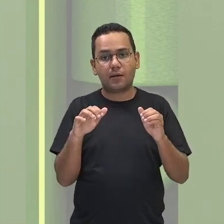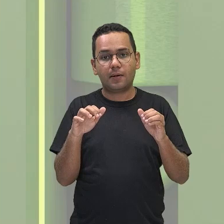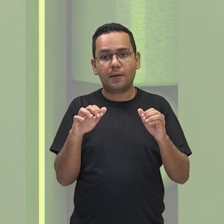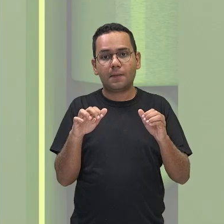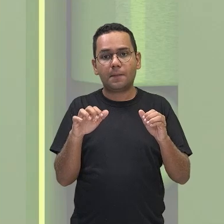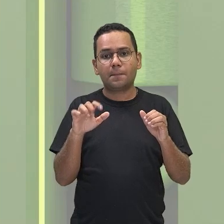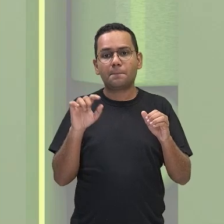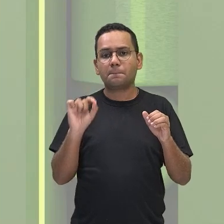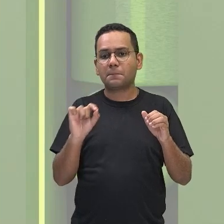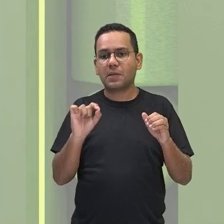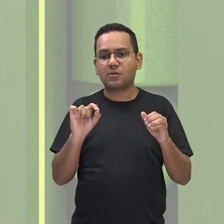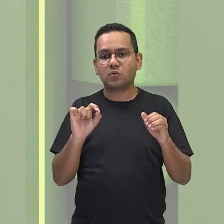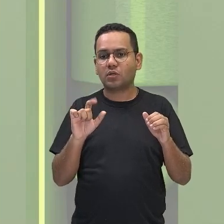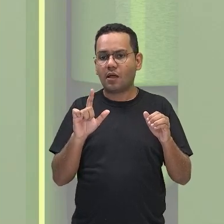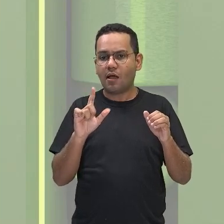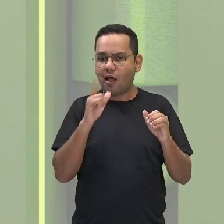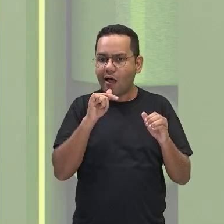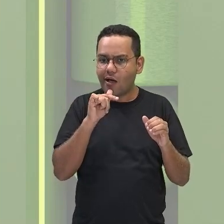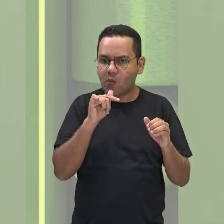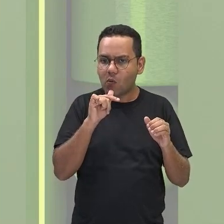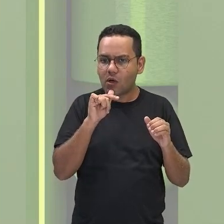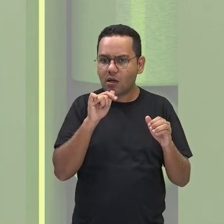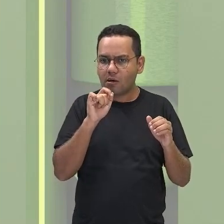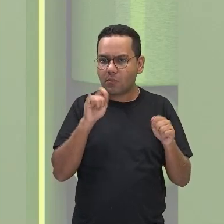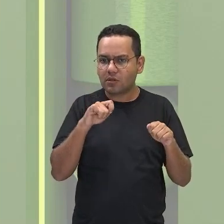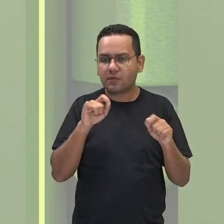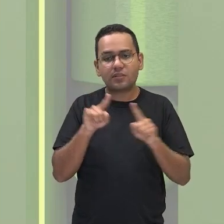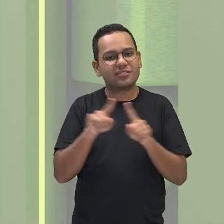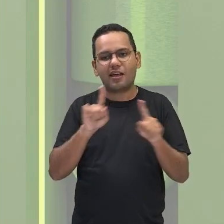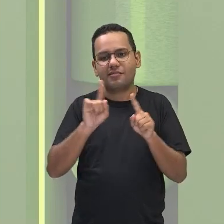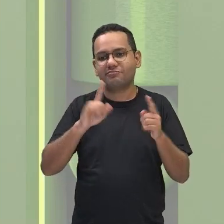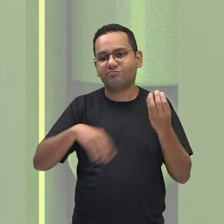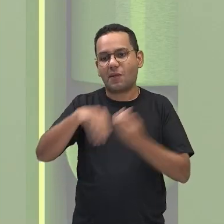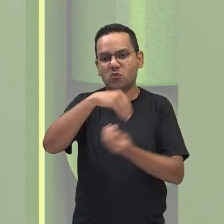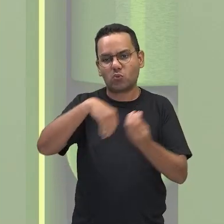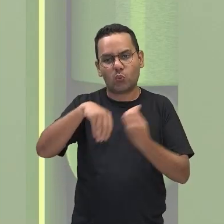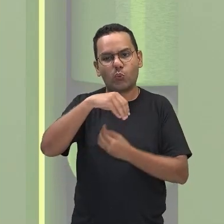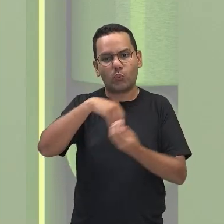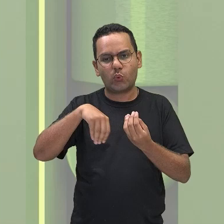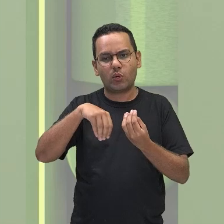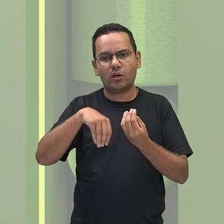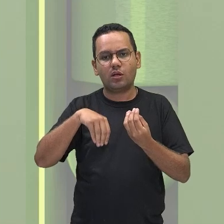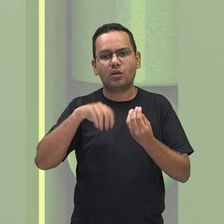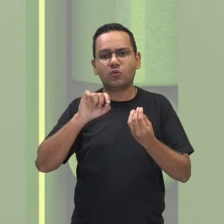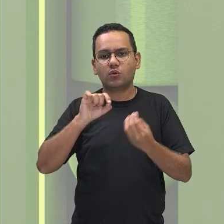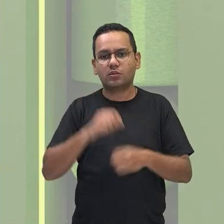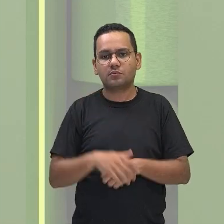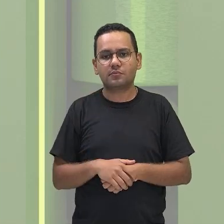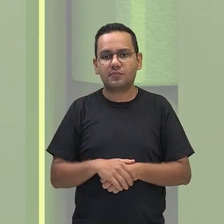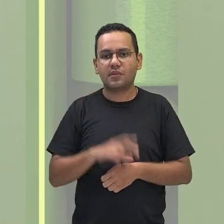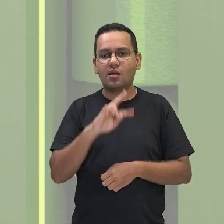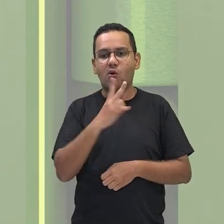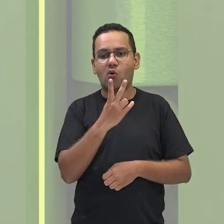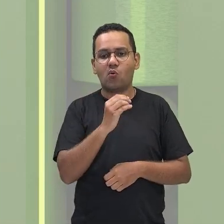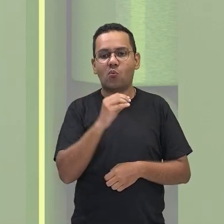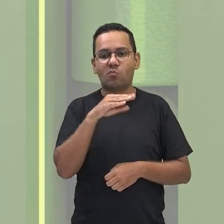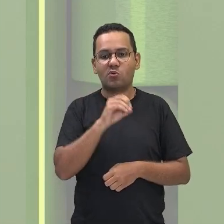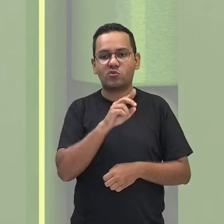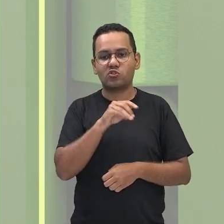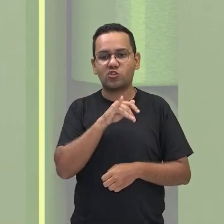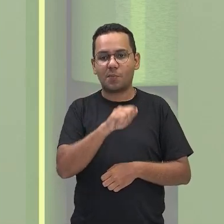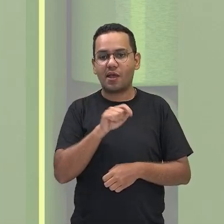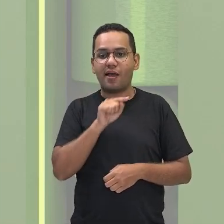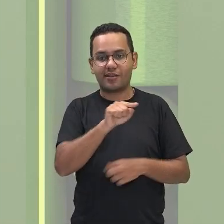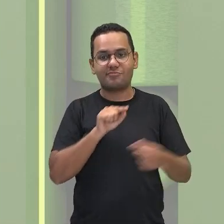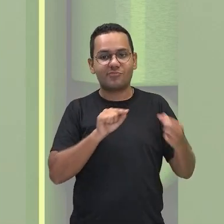se tornar água. Eles continuarão sendo uma mistura, só que uma mistura de qual tipo? Homogênea. É uma mistura